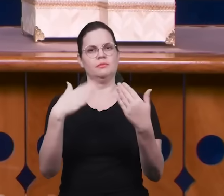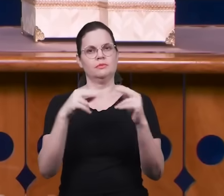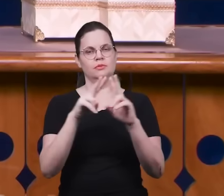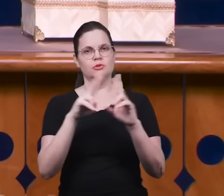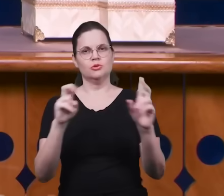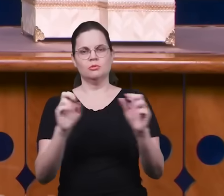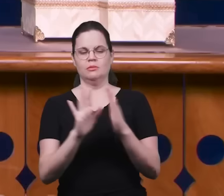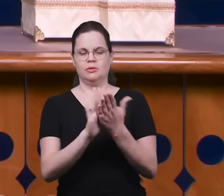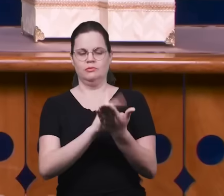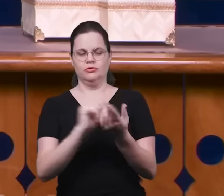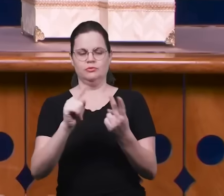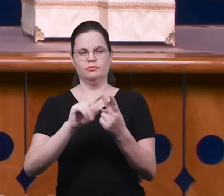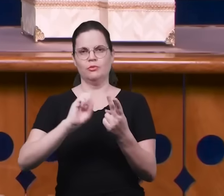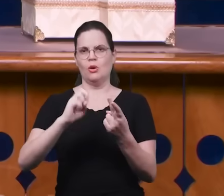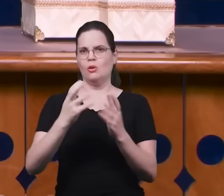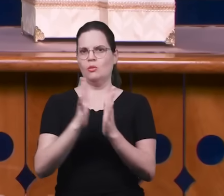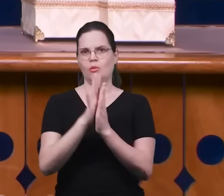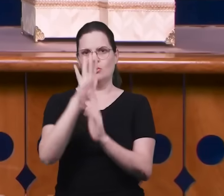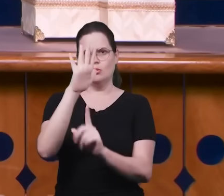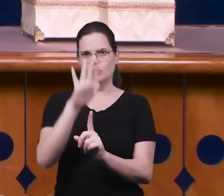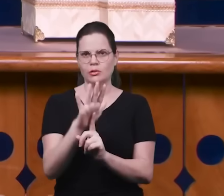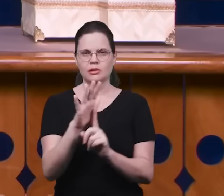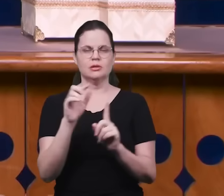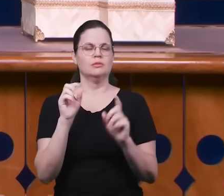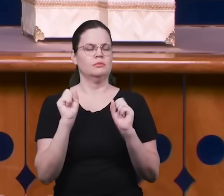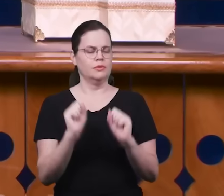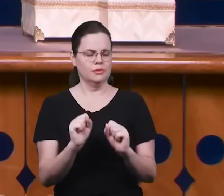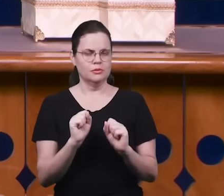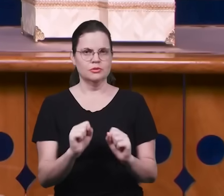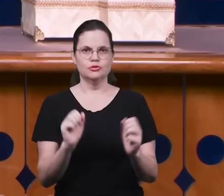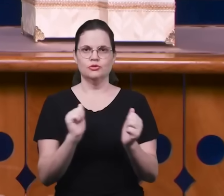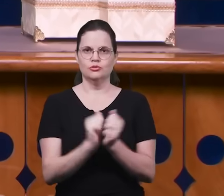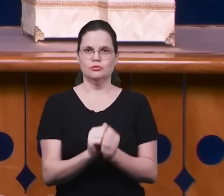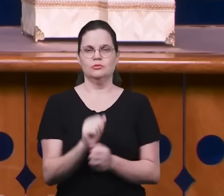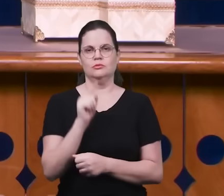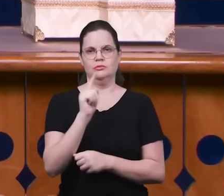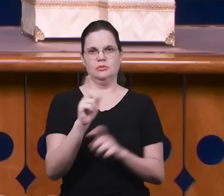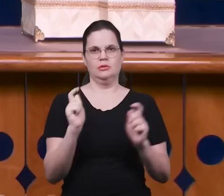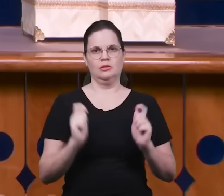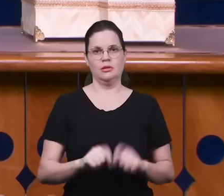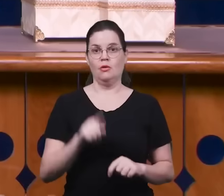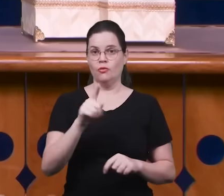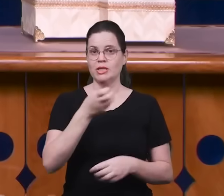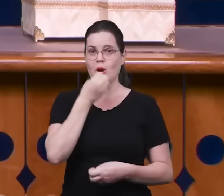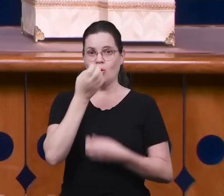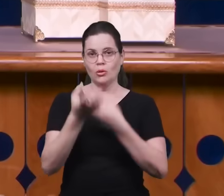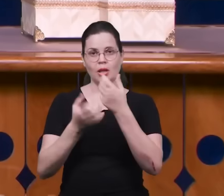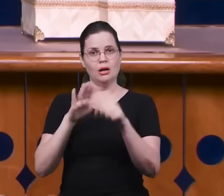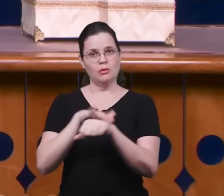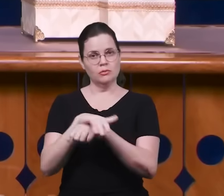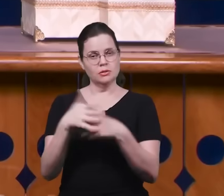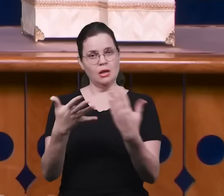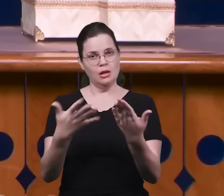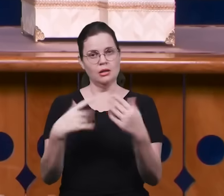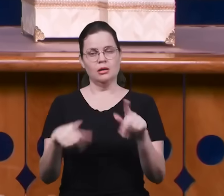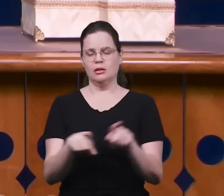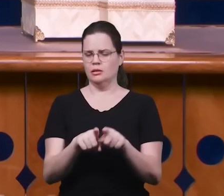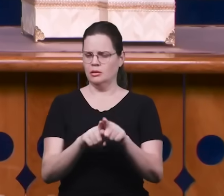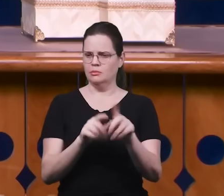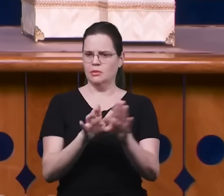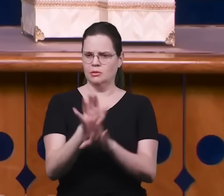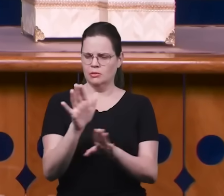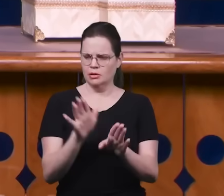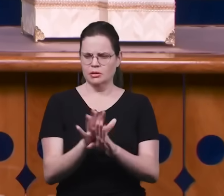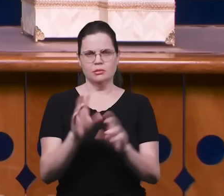da Bíblia, para fazer uma oração com você, para te ouvir, para te orientar